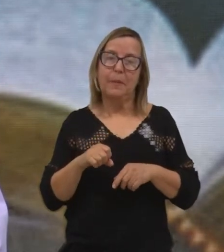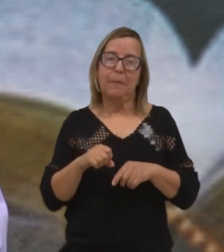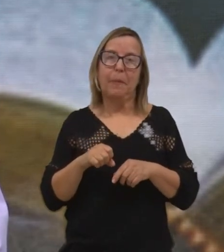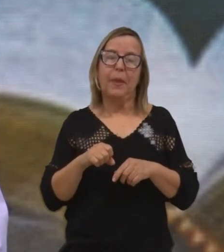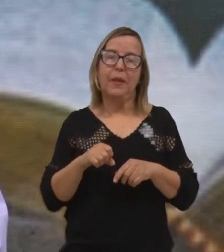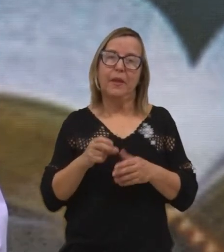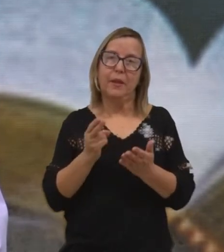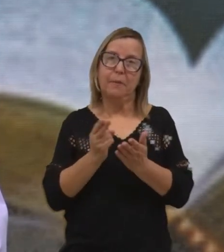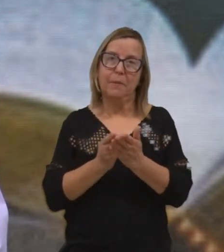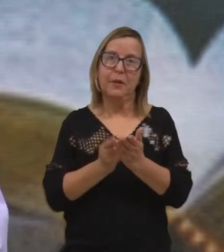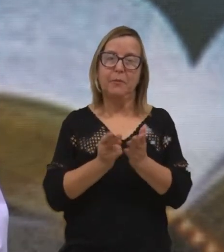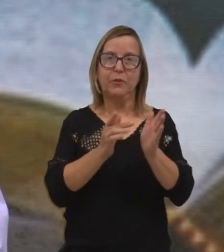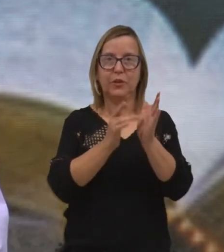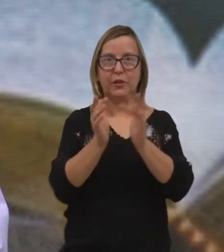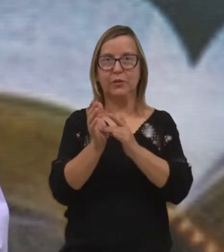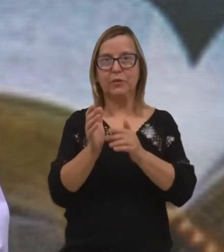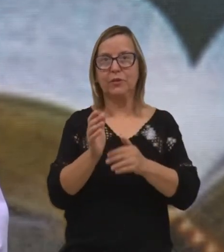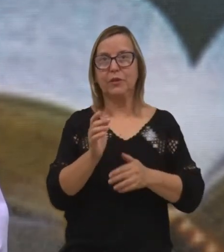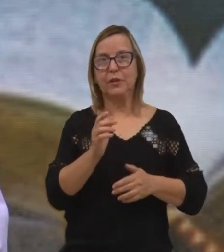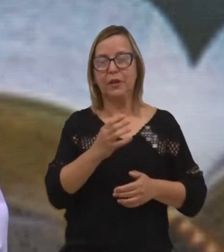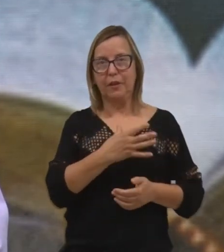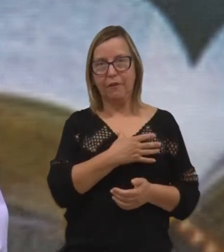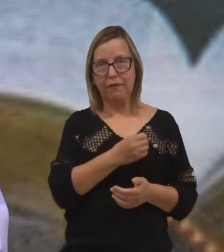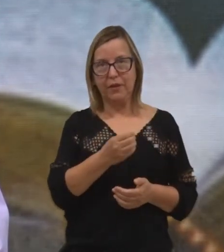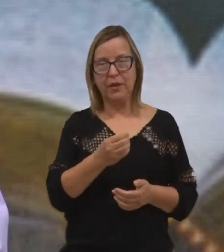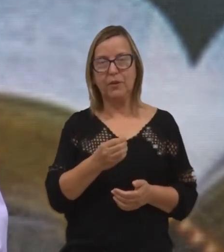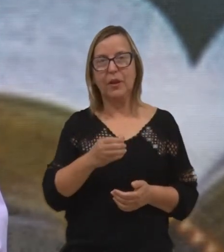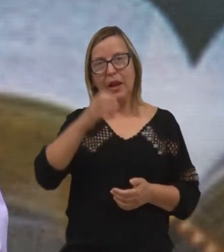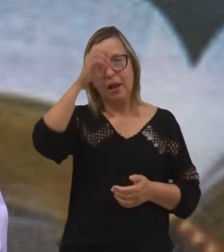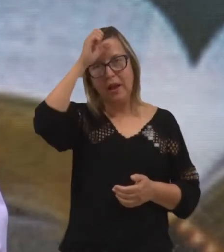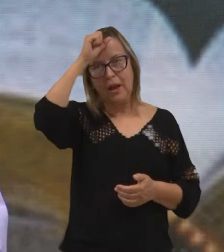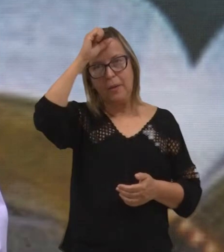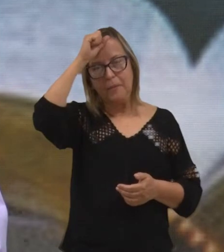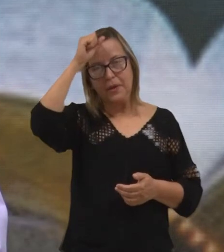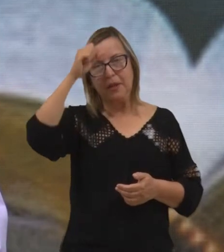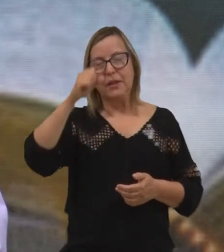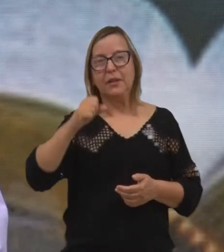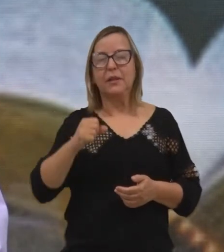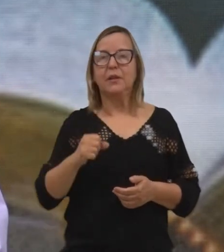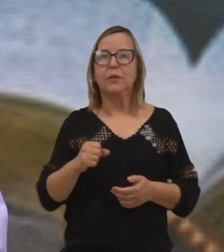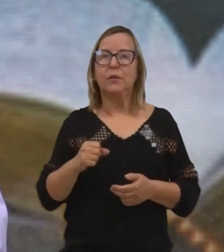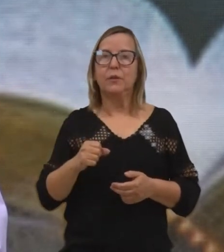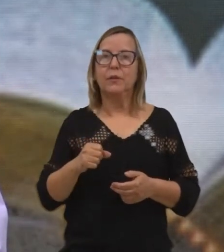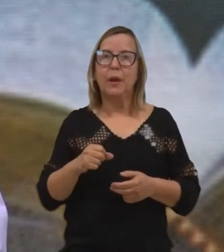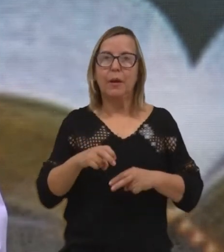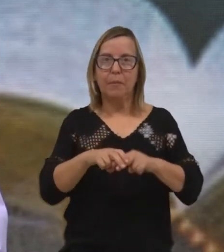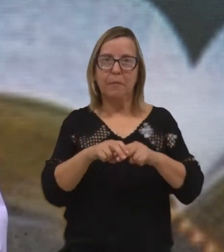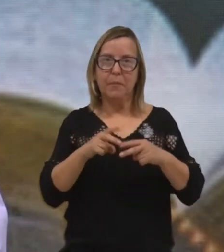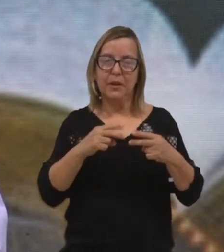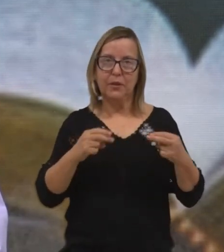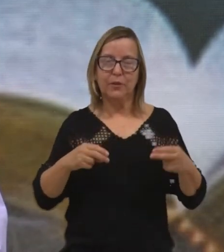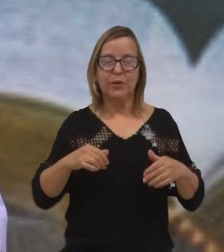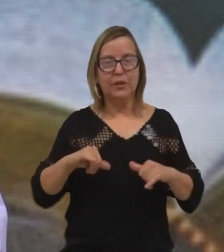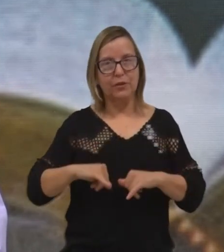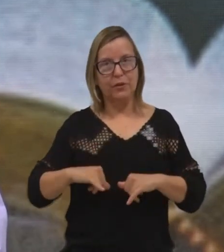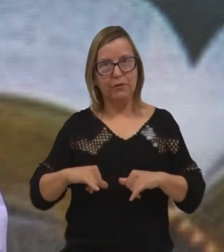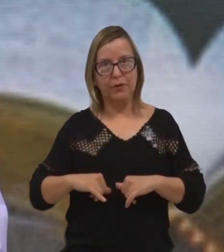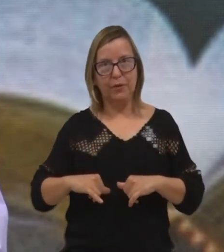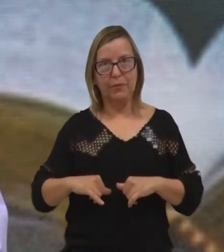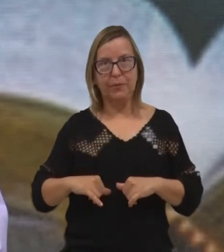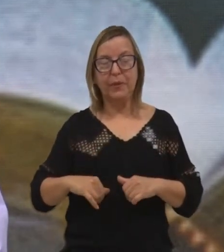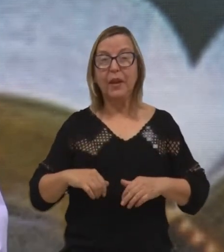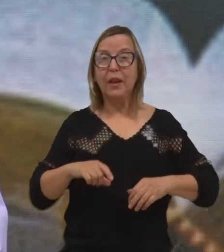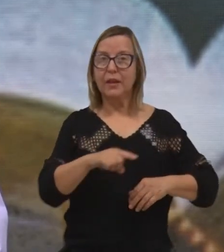obediência pelas coisas que sofreu. Nós precisamos aprender a obediência. Faz parte do trato de Deus